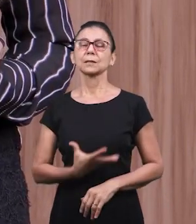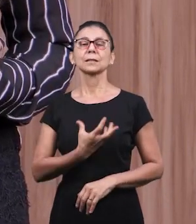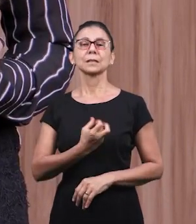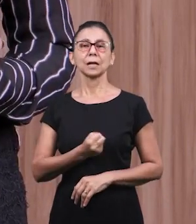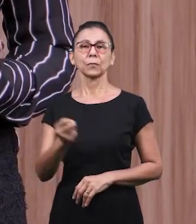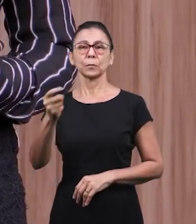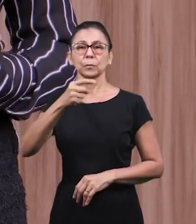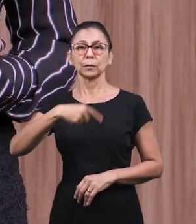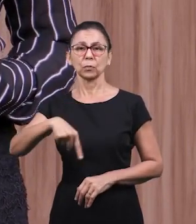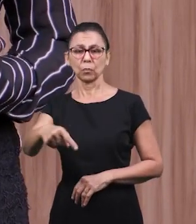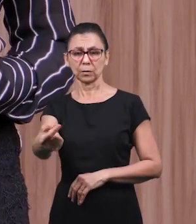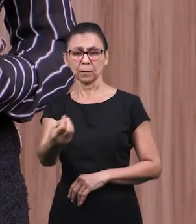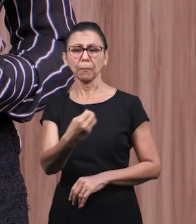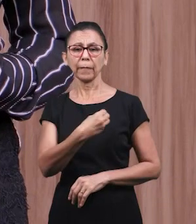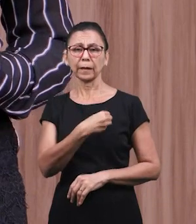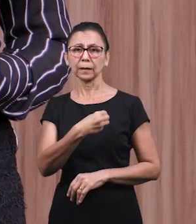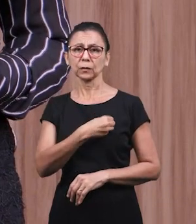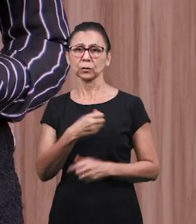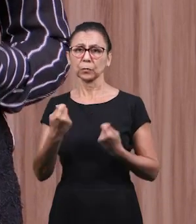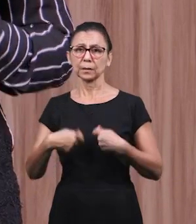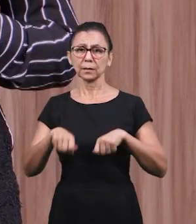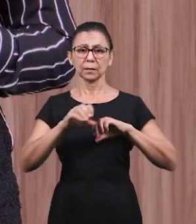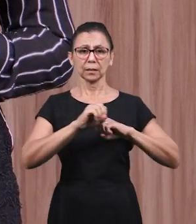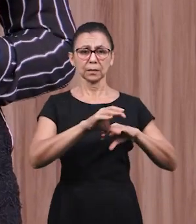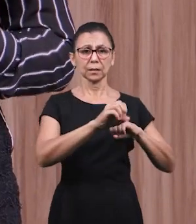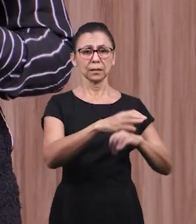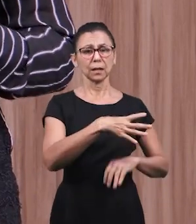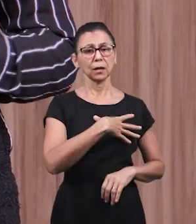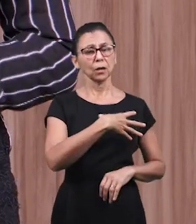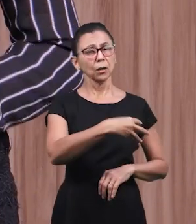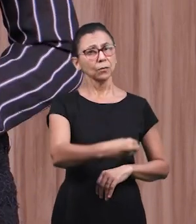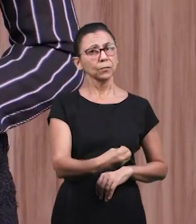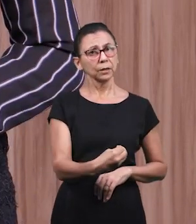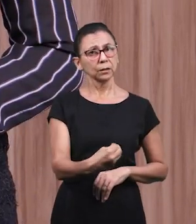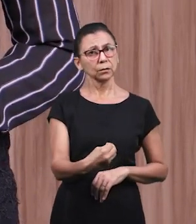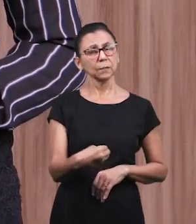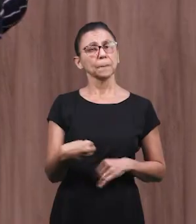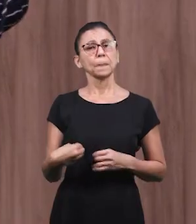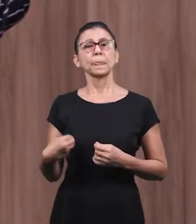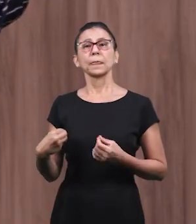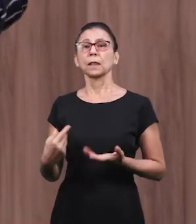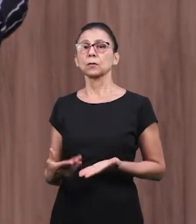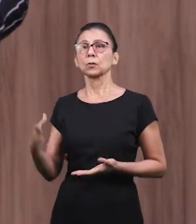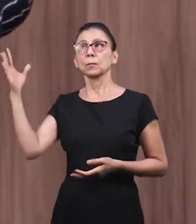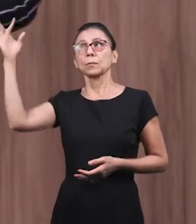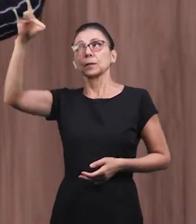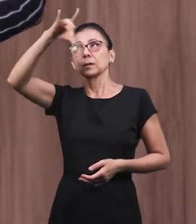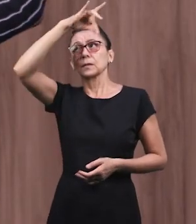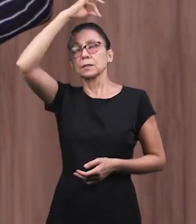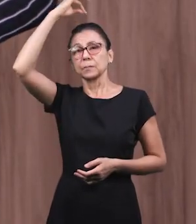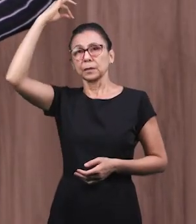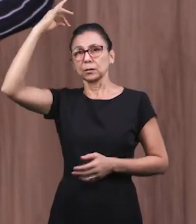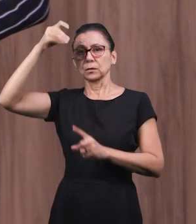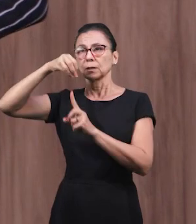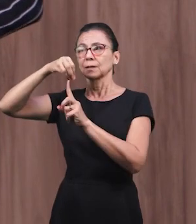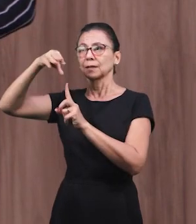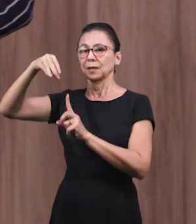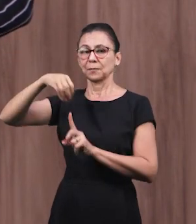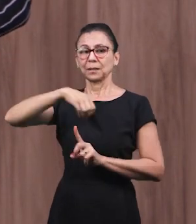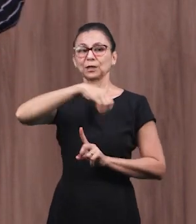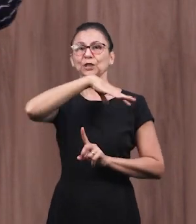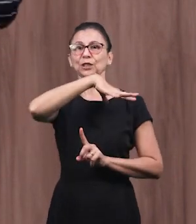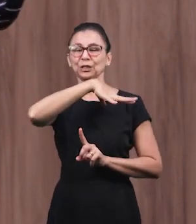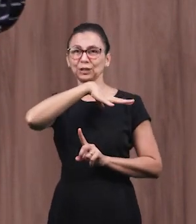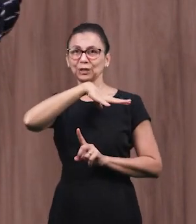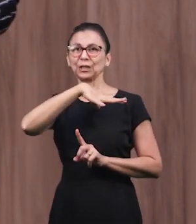de Jesus e a presença do Espírito Santo podem nos aproximar do Pai. Somos justificados pela